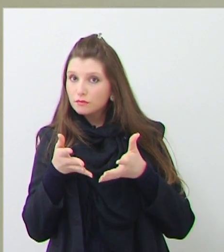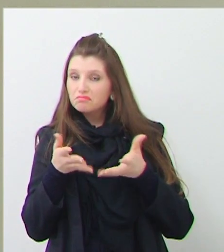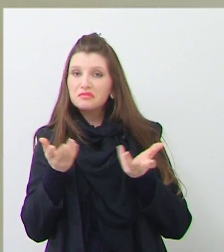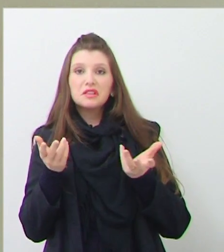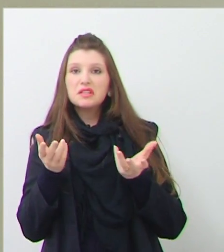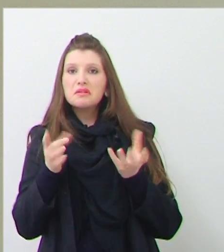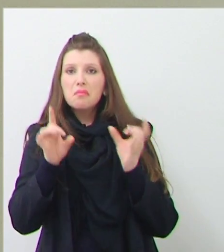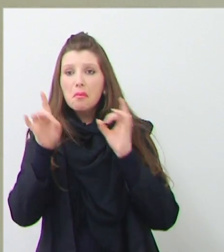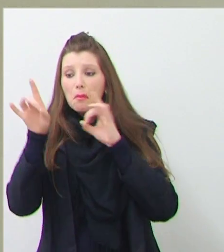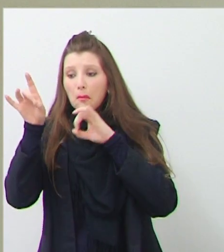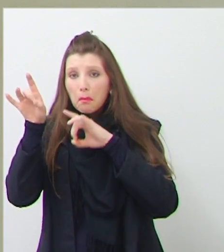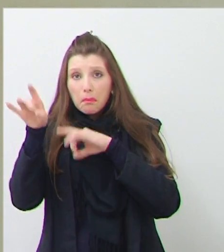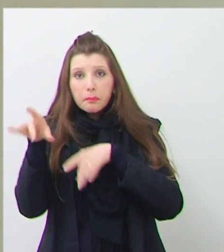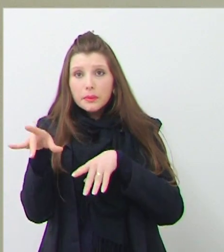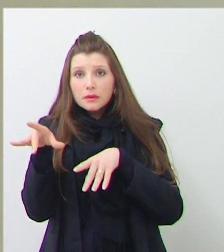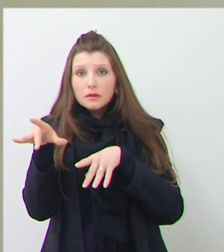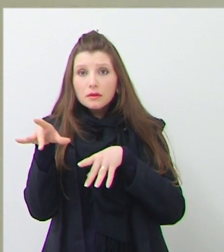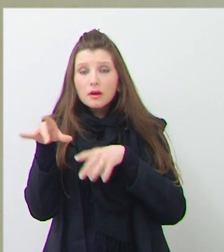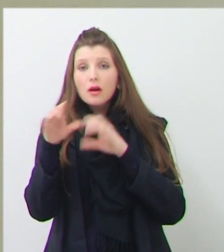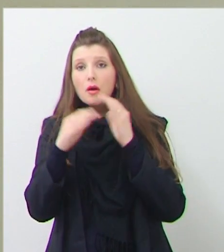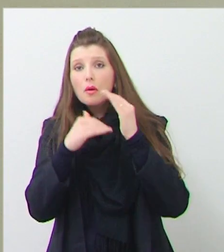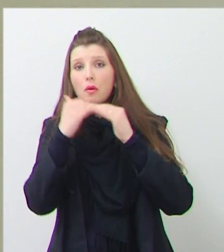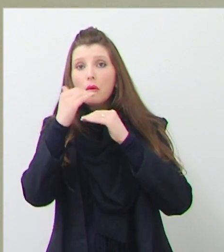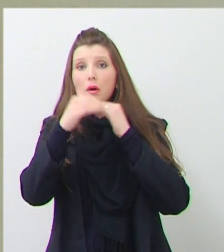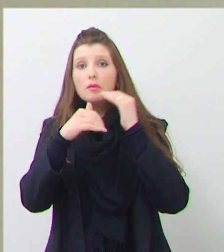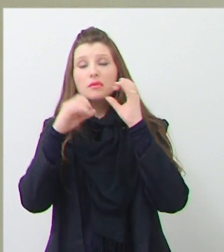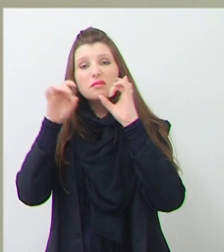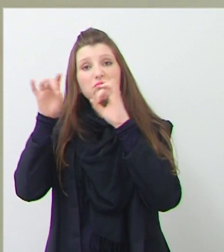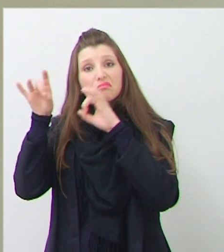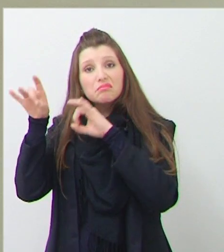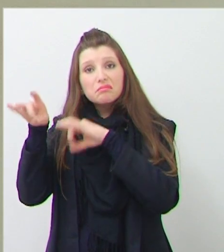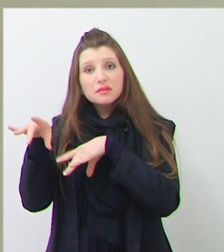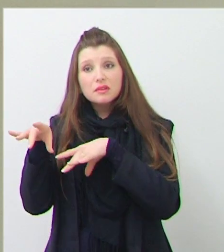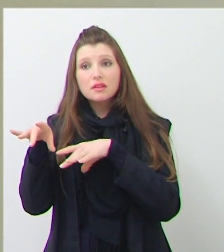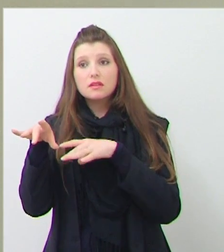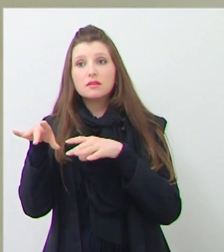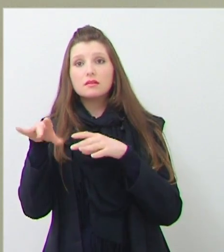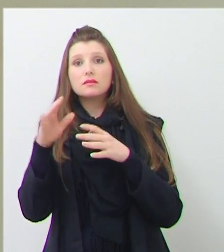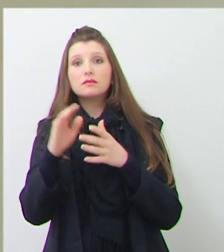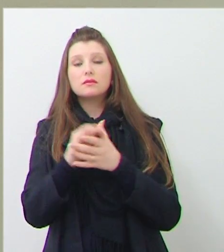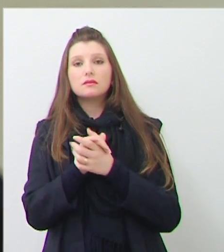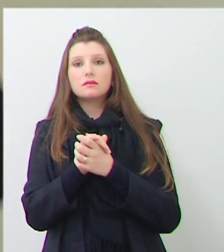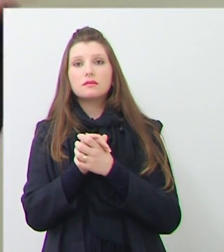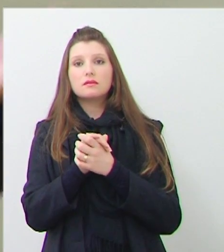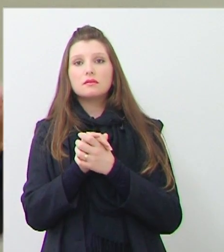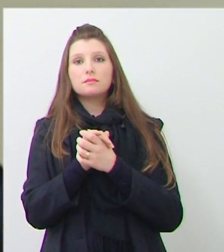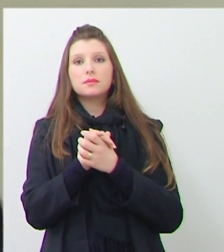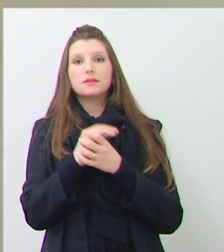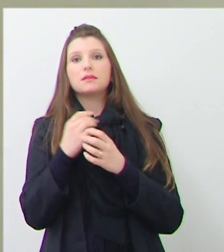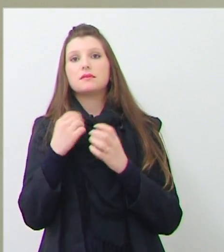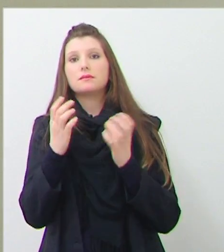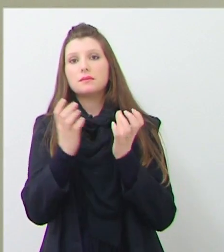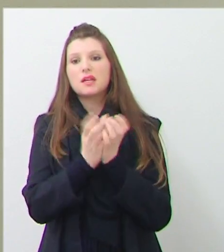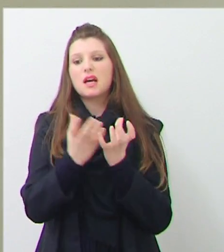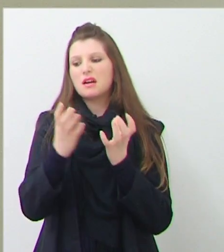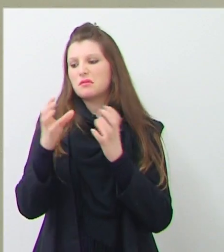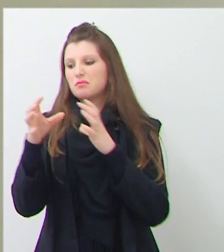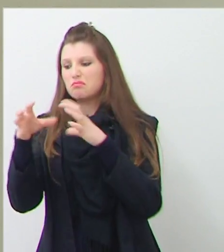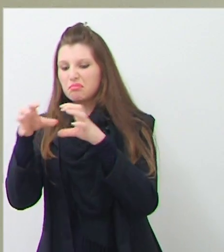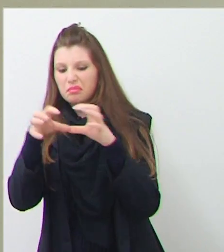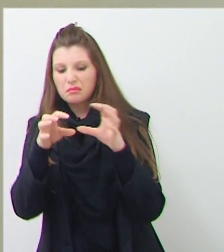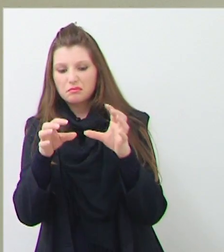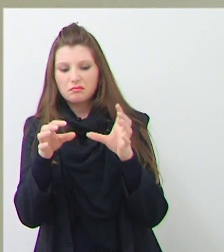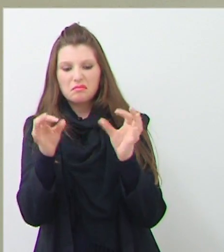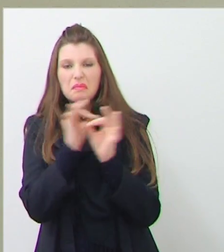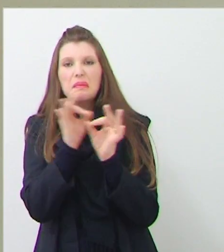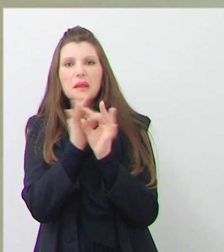abandono. Passei lá hoje, vi o estado e até é perigoso. Tem buraco de um lado, buraco do outro, está tudo abandonado, não tem demarcação, não tem